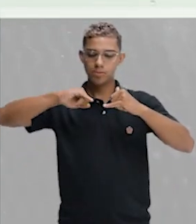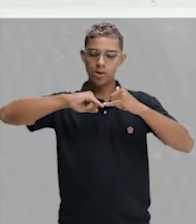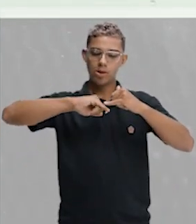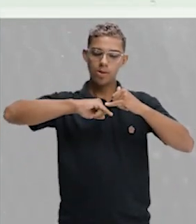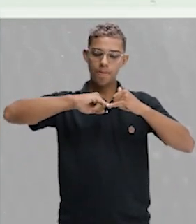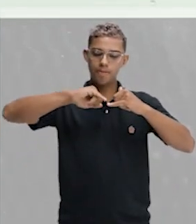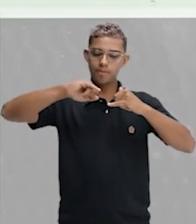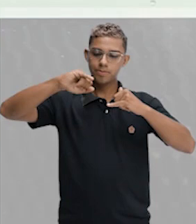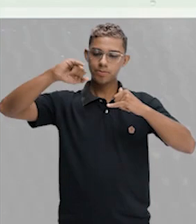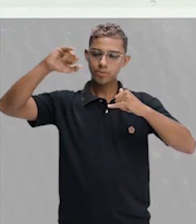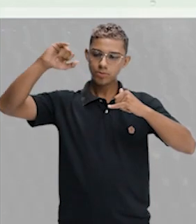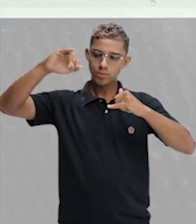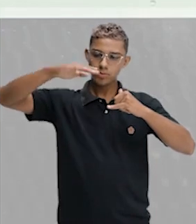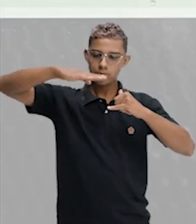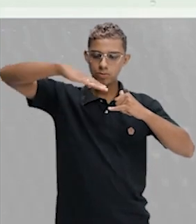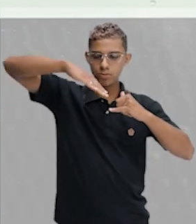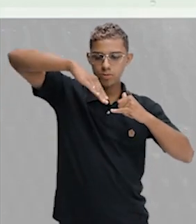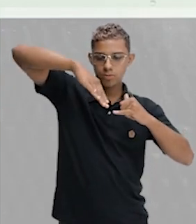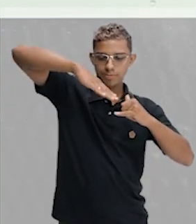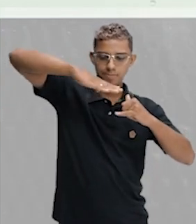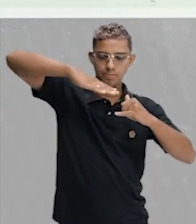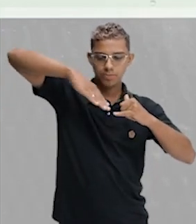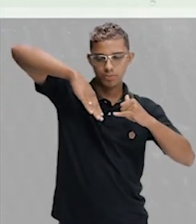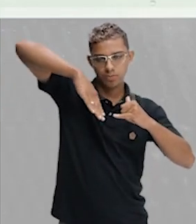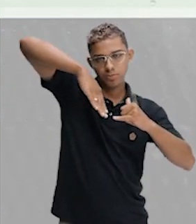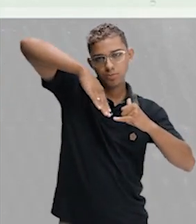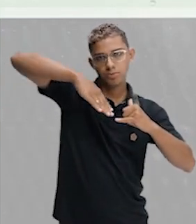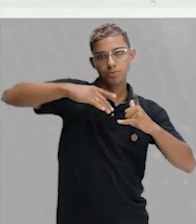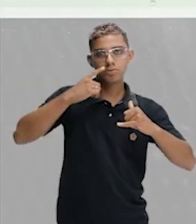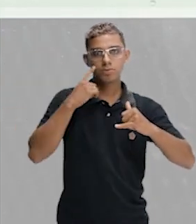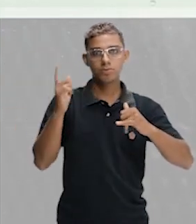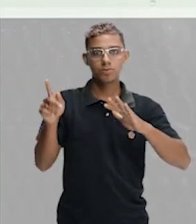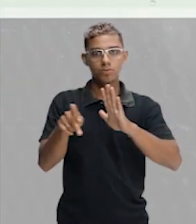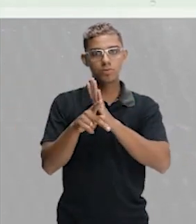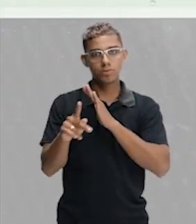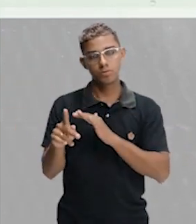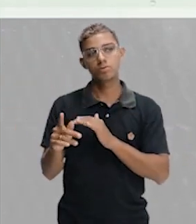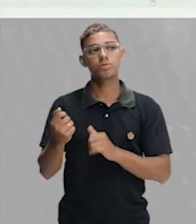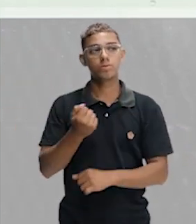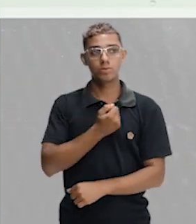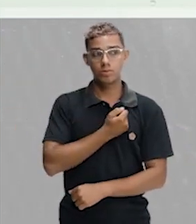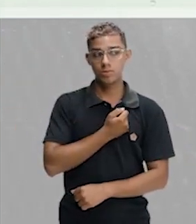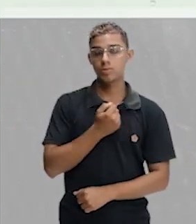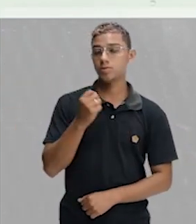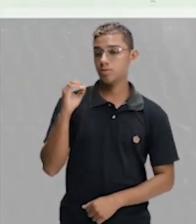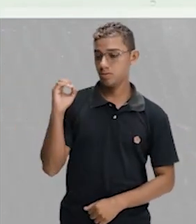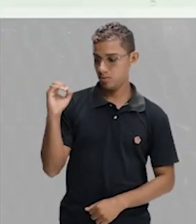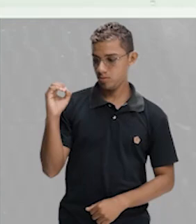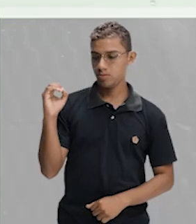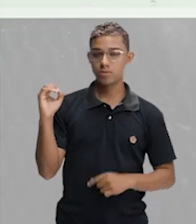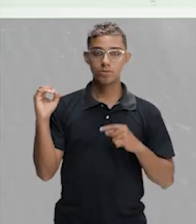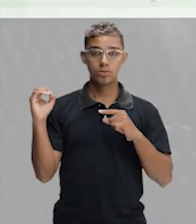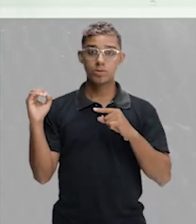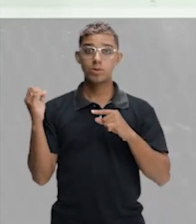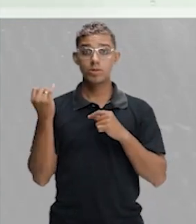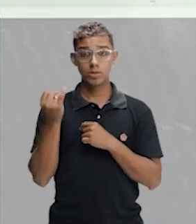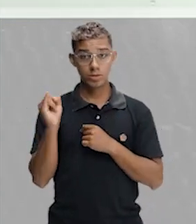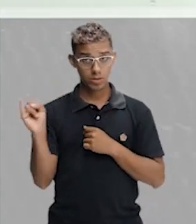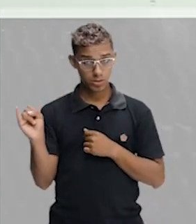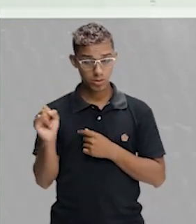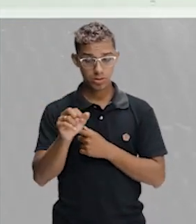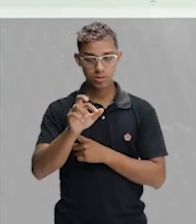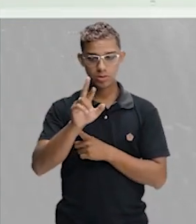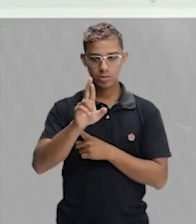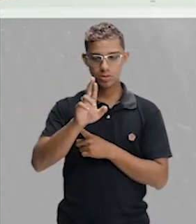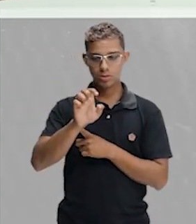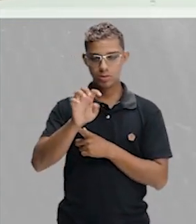o coeficiente angular que a gente vai chamar de m ele vale zero isso quando a reta ele